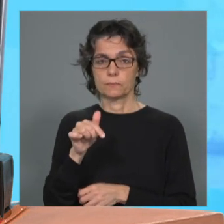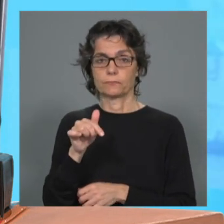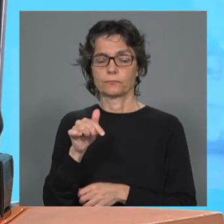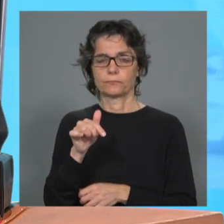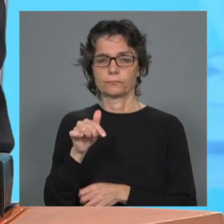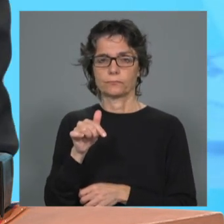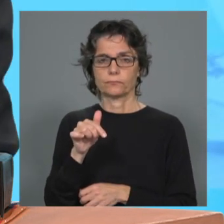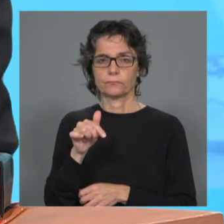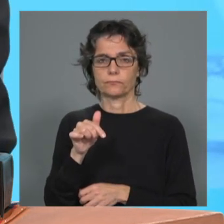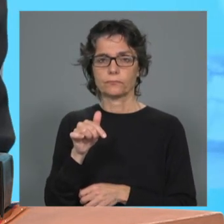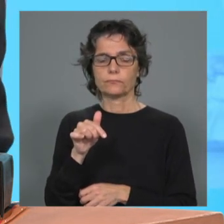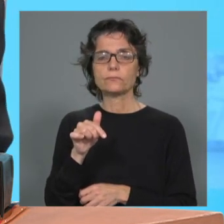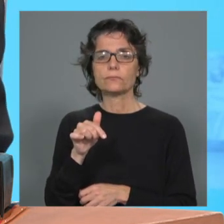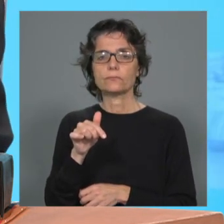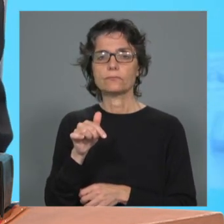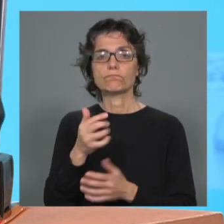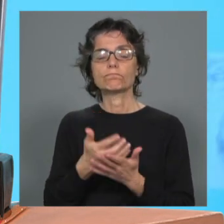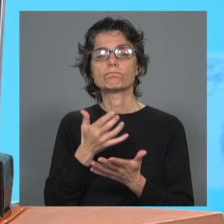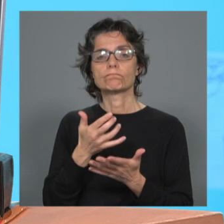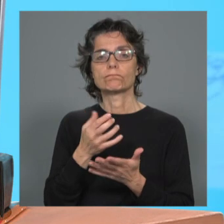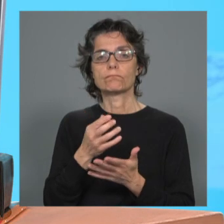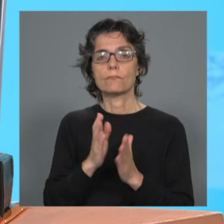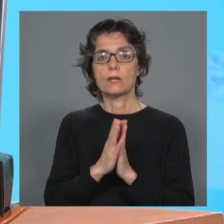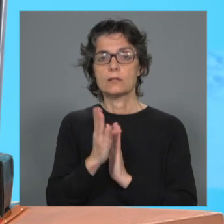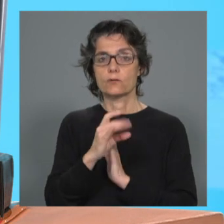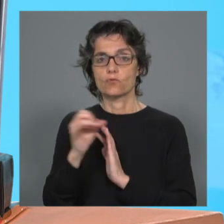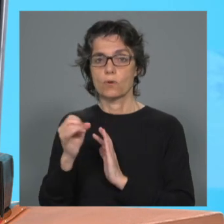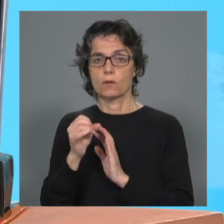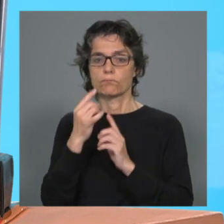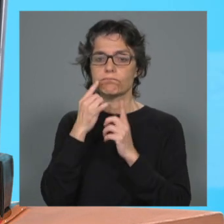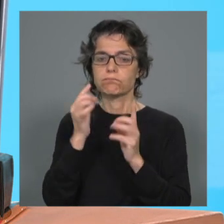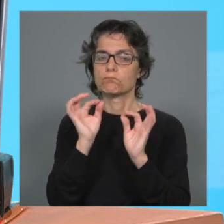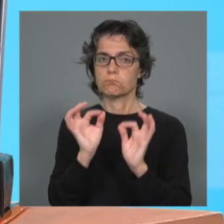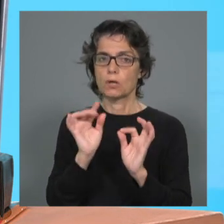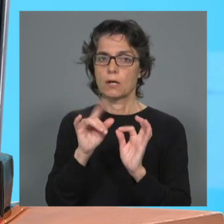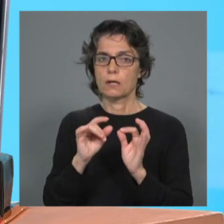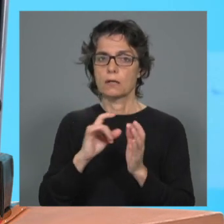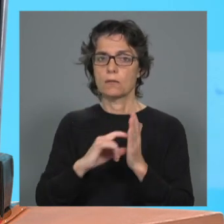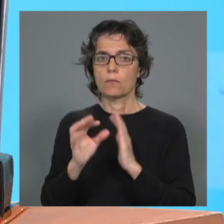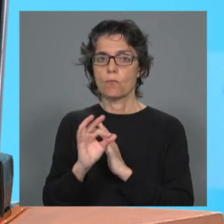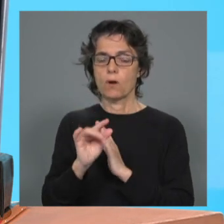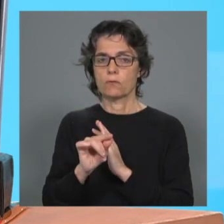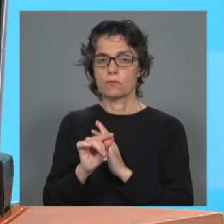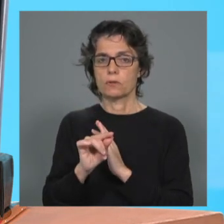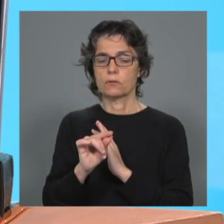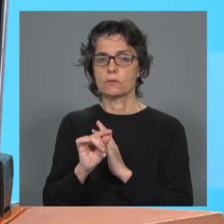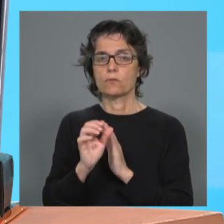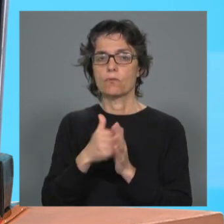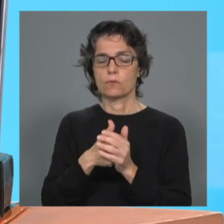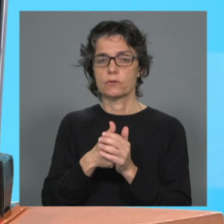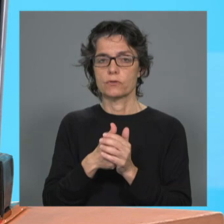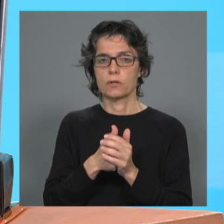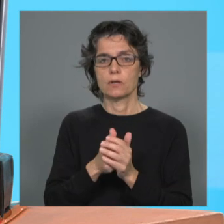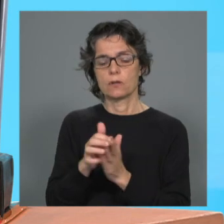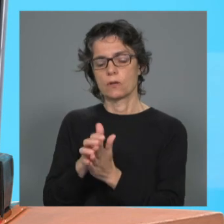expresso, não exclusivamente em São João, mas está muito bem expresso aqui no quarto Evangelho, a partir do texto de